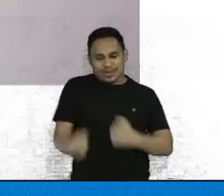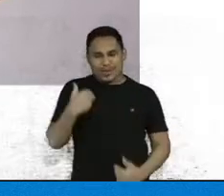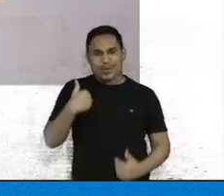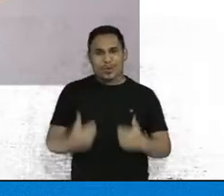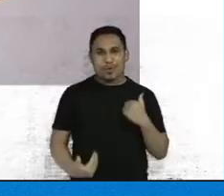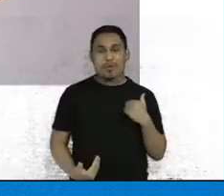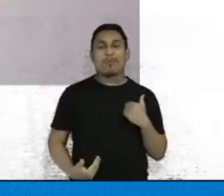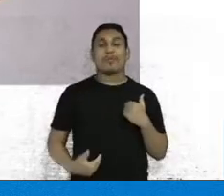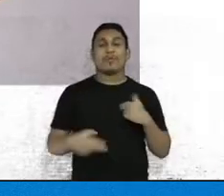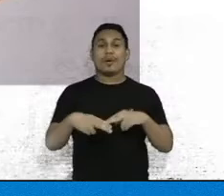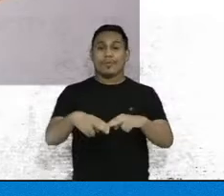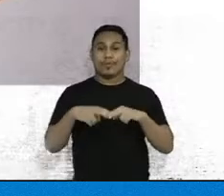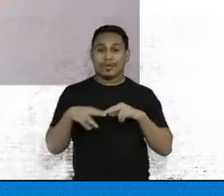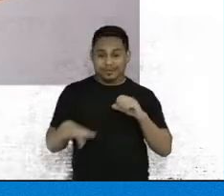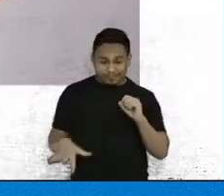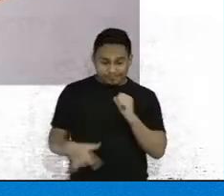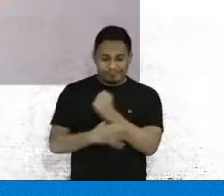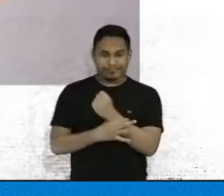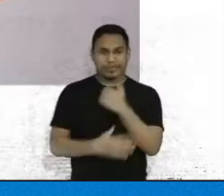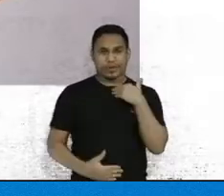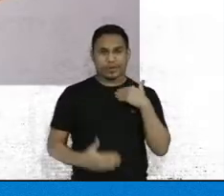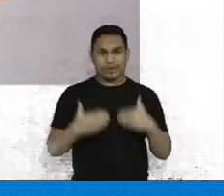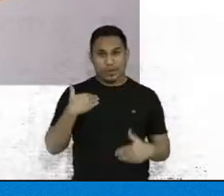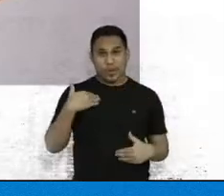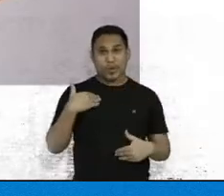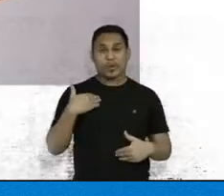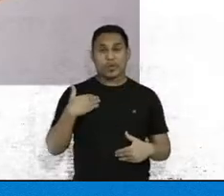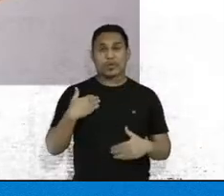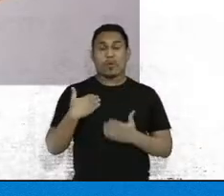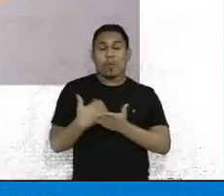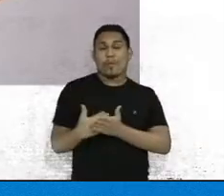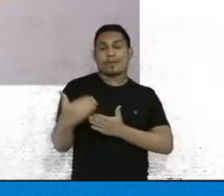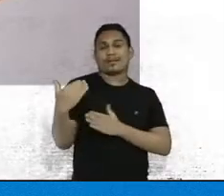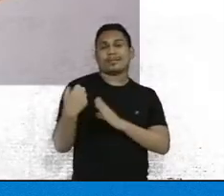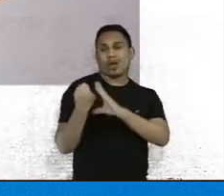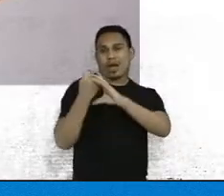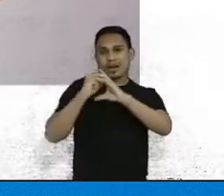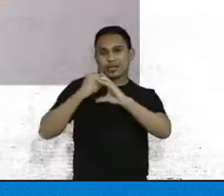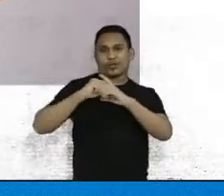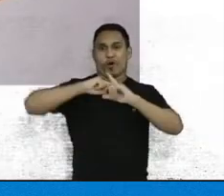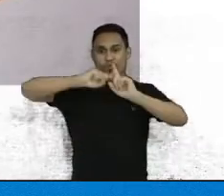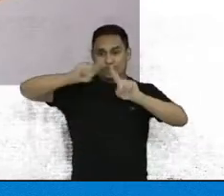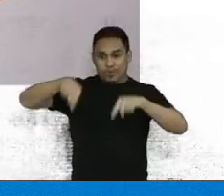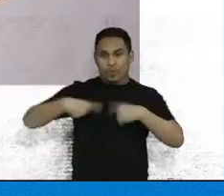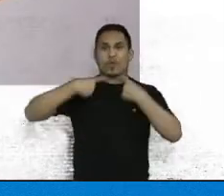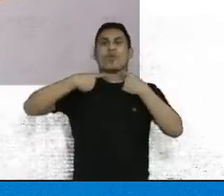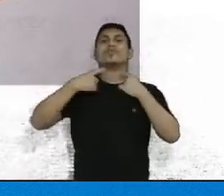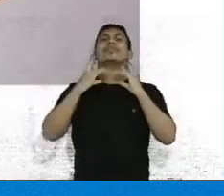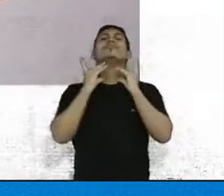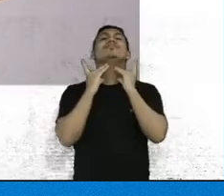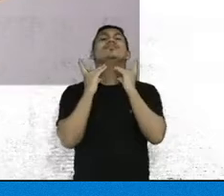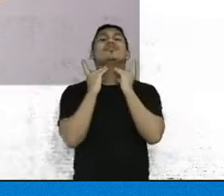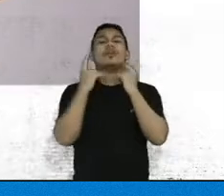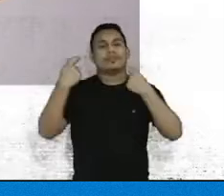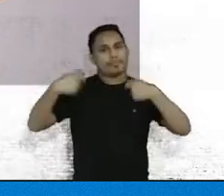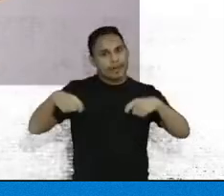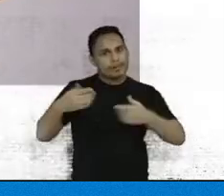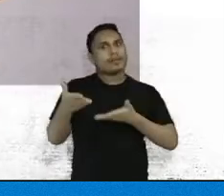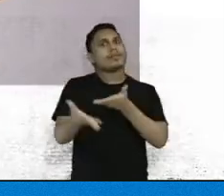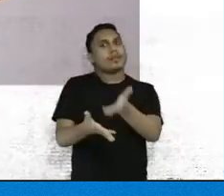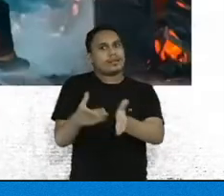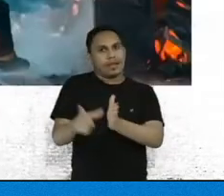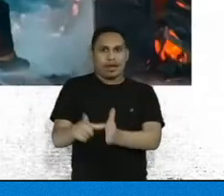que fez com que um belo dia o corpo começasse a produzir anticorpos para atacar a tireoide, ela também precisa ser tratada, porque ela está associada com